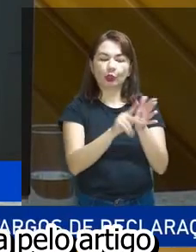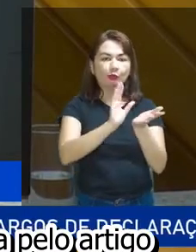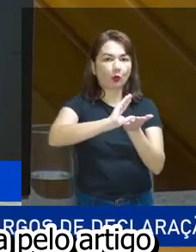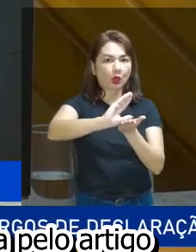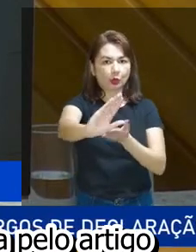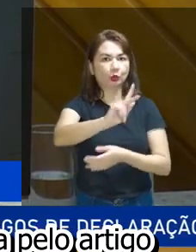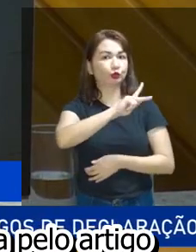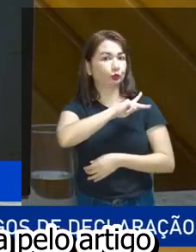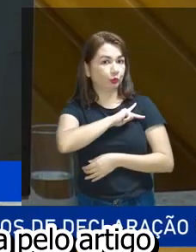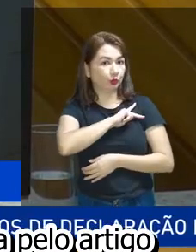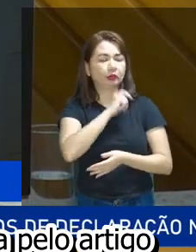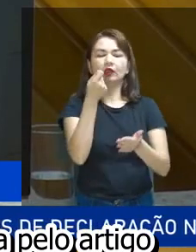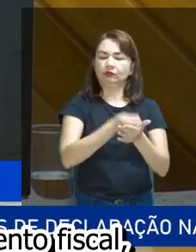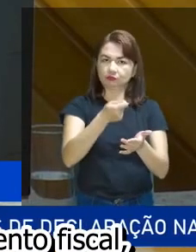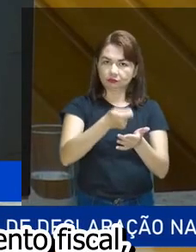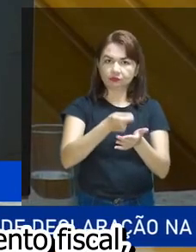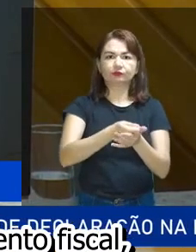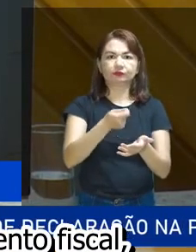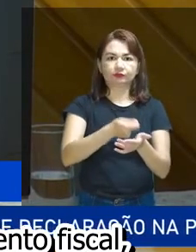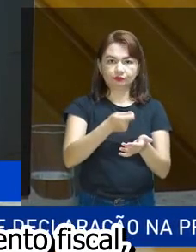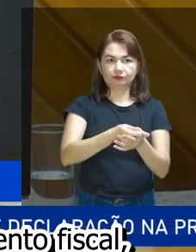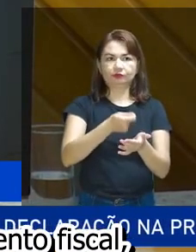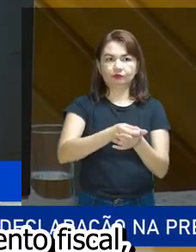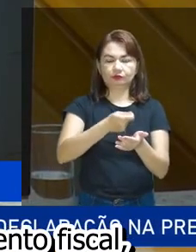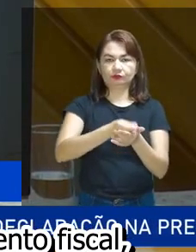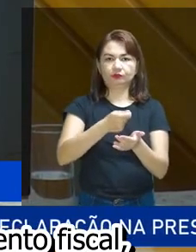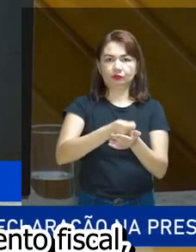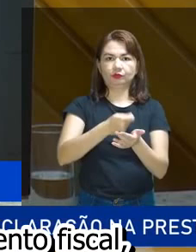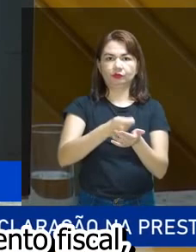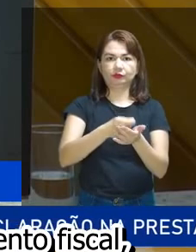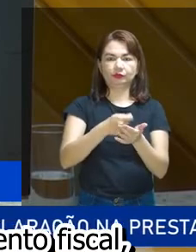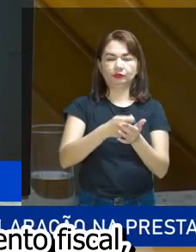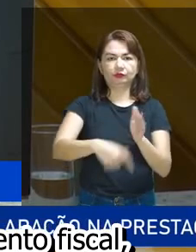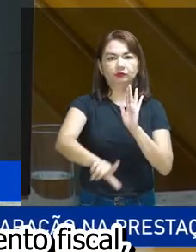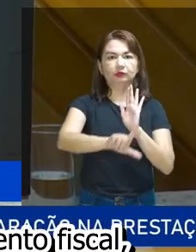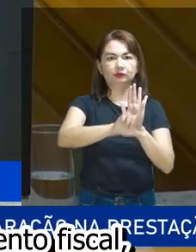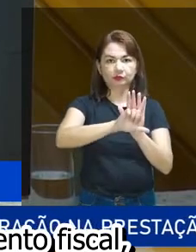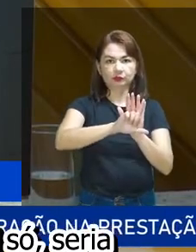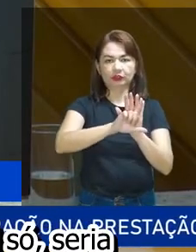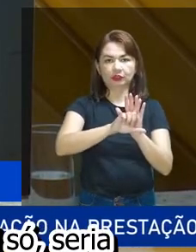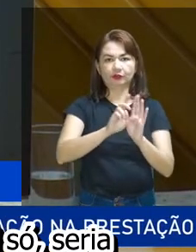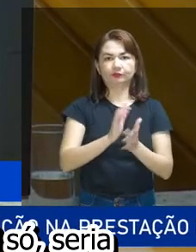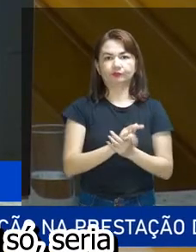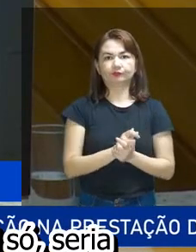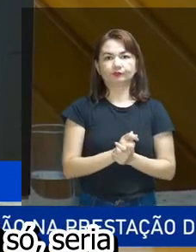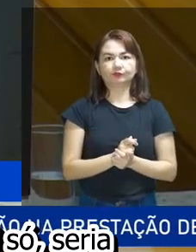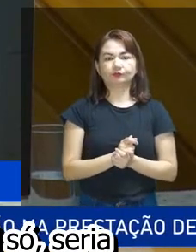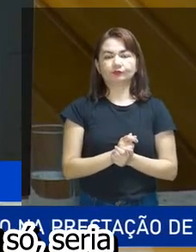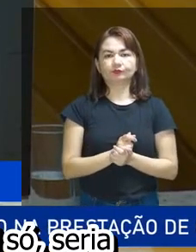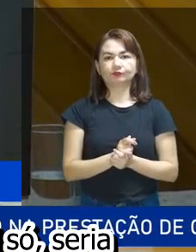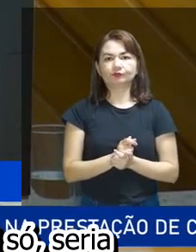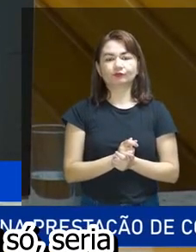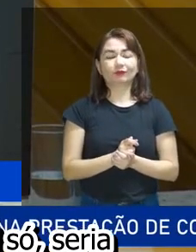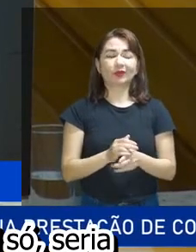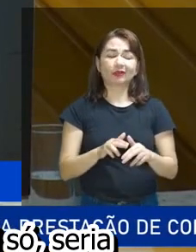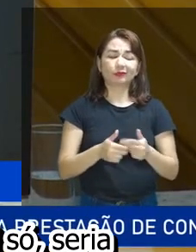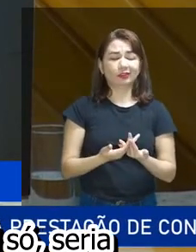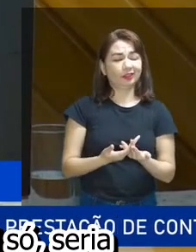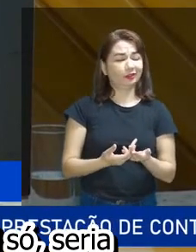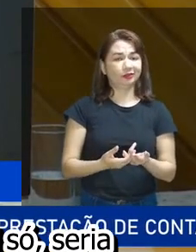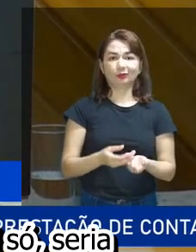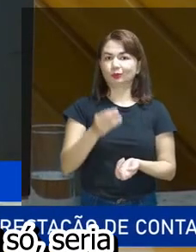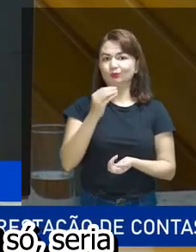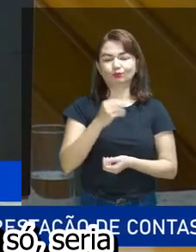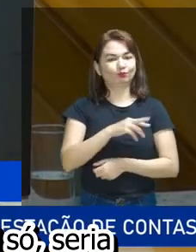públicos, é exigida pelo artigo 60 da norma de regência a apresentação de documento fiscal, obrigação não cumprida pelo